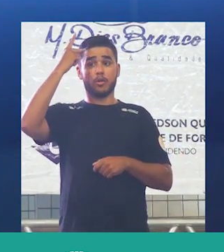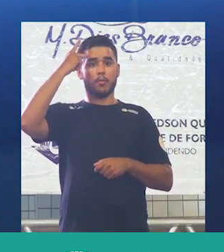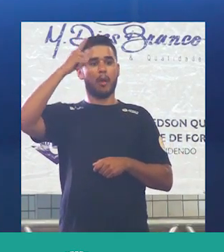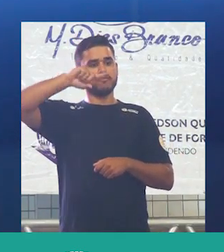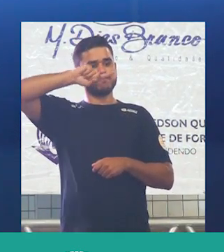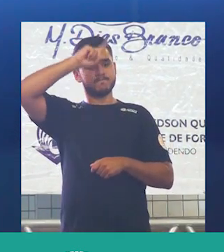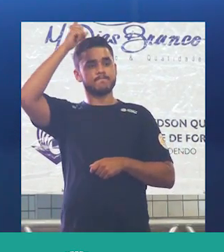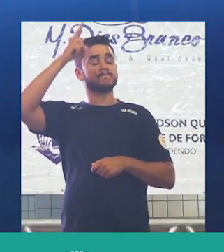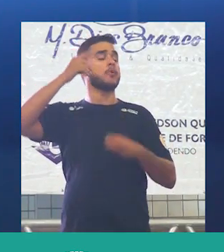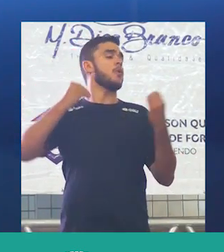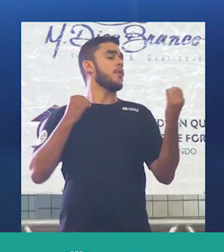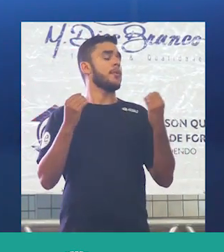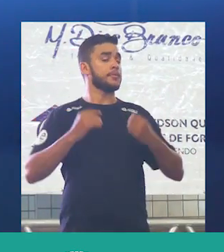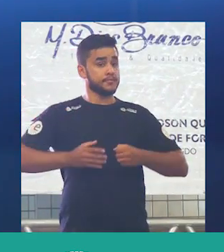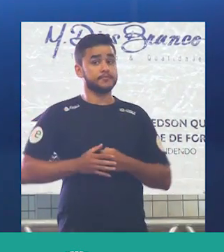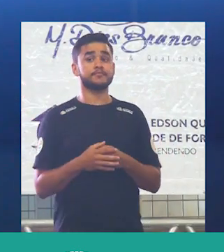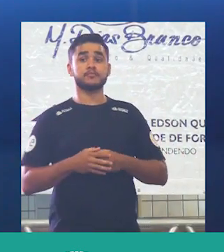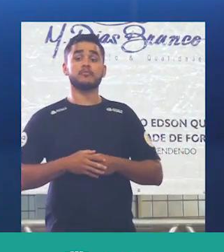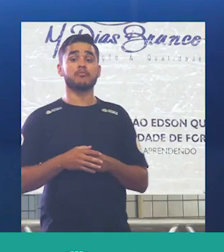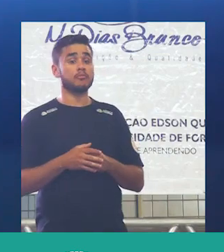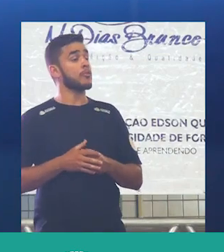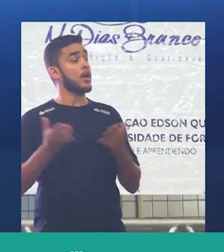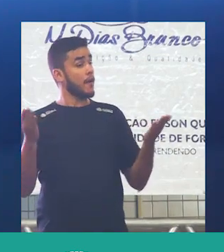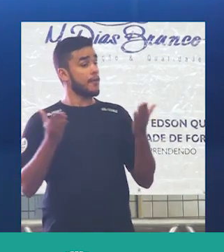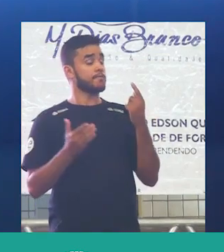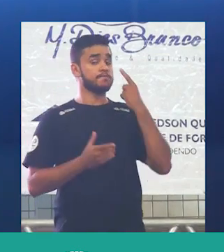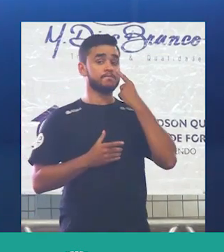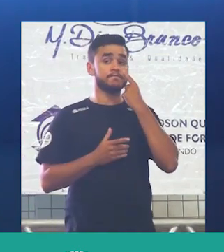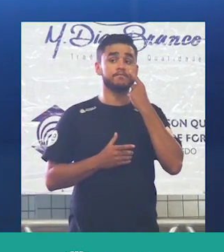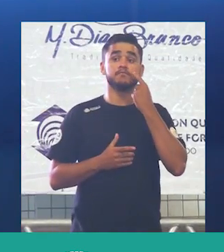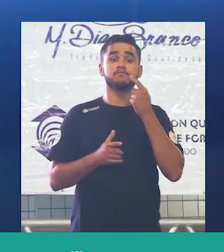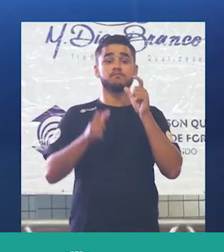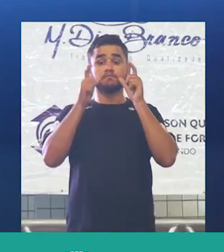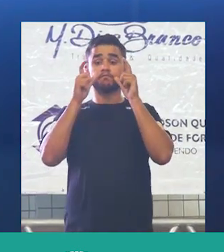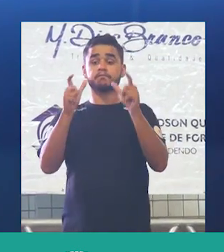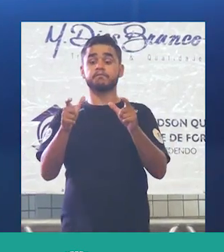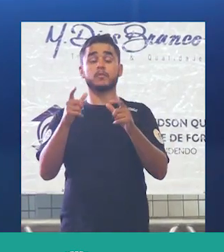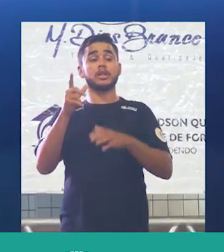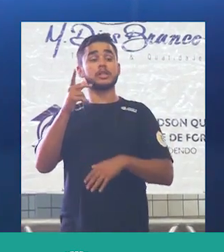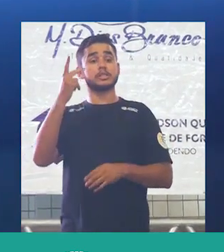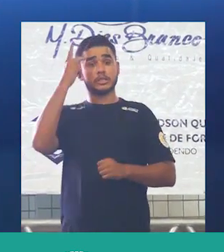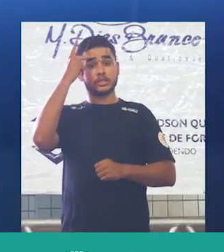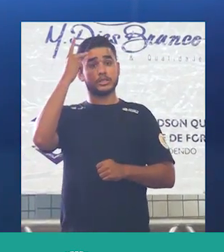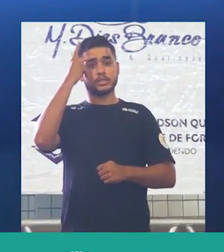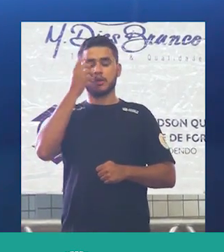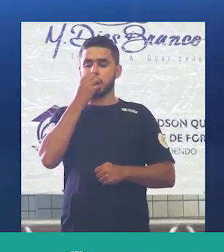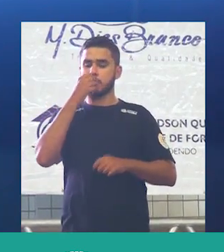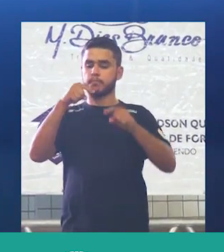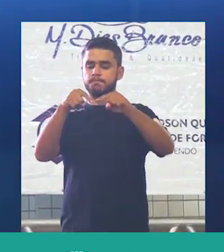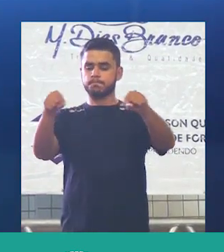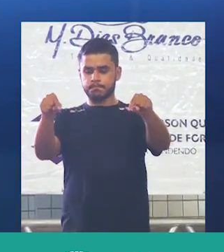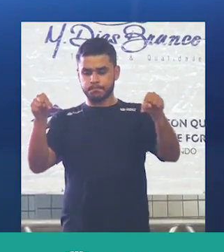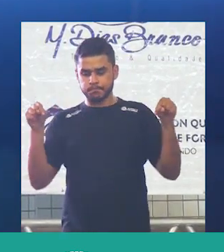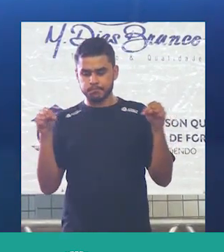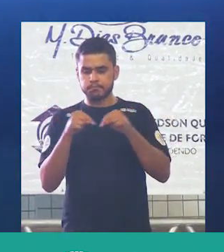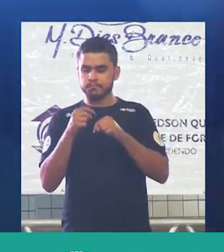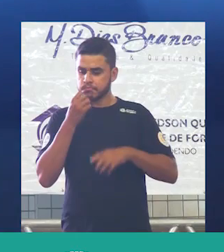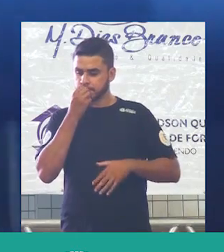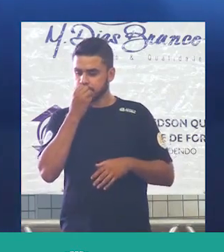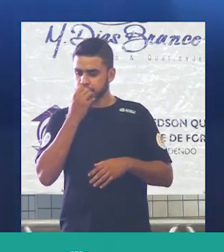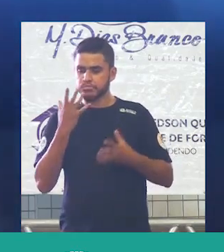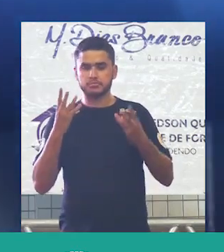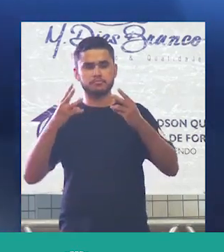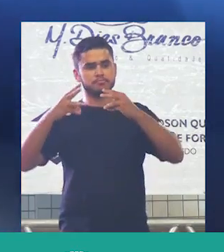ideia: vamos atrair produtores para São Paulo. A terra é boa, a terra